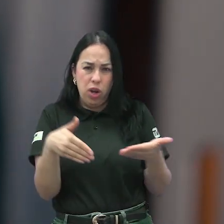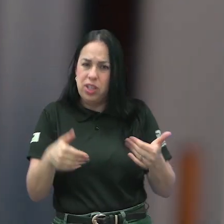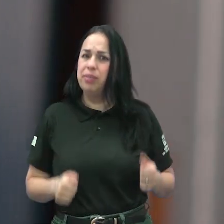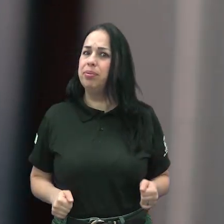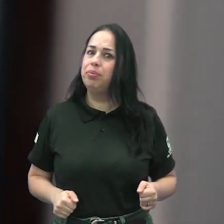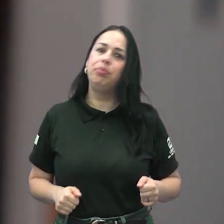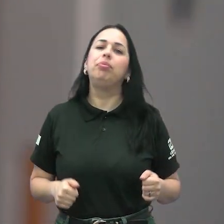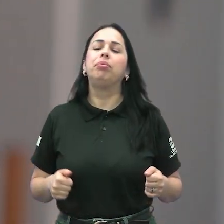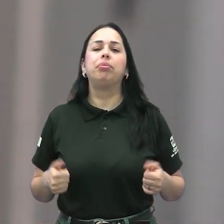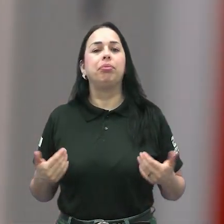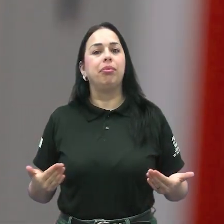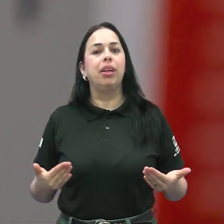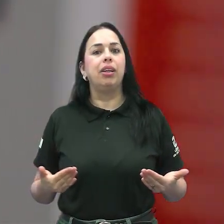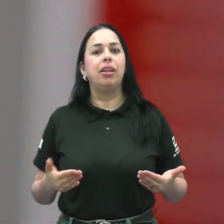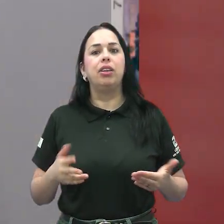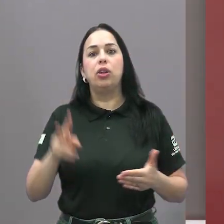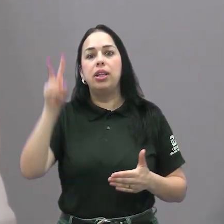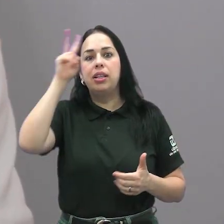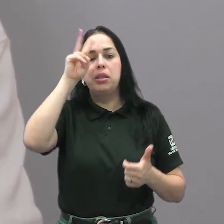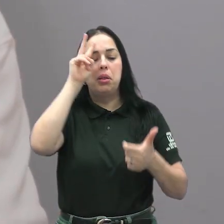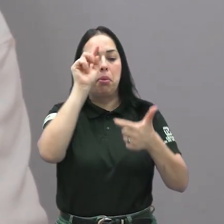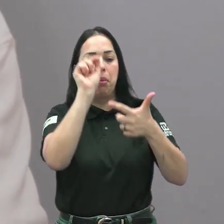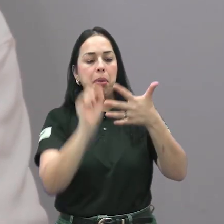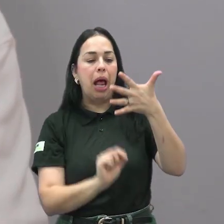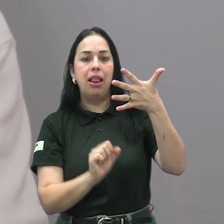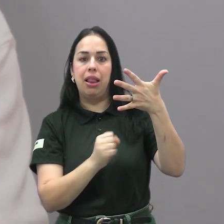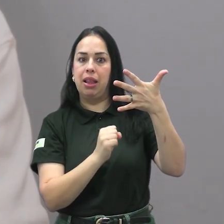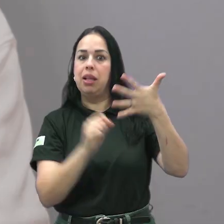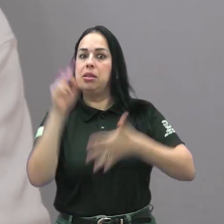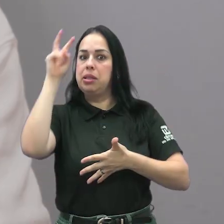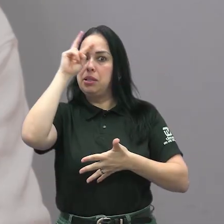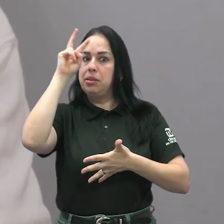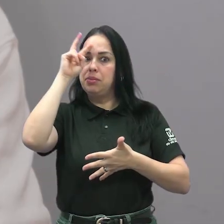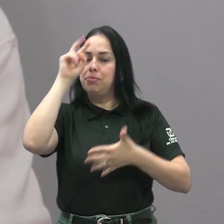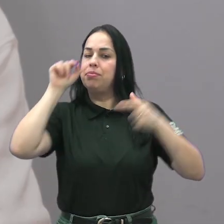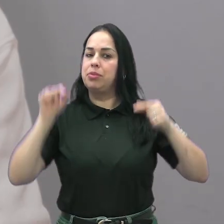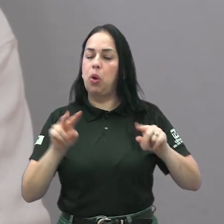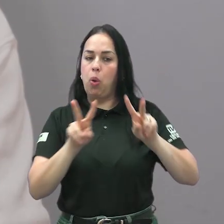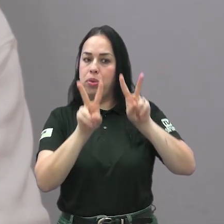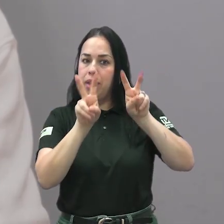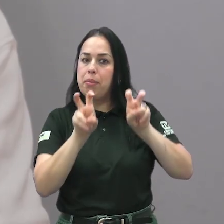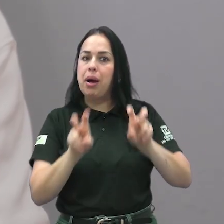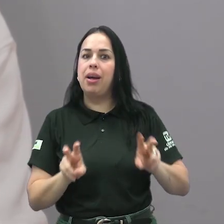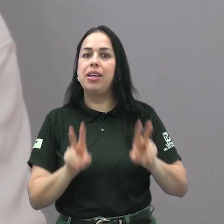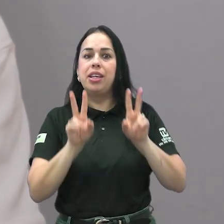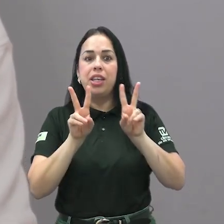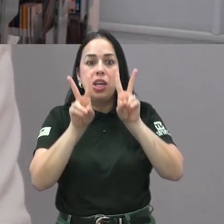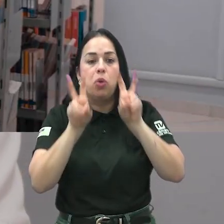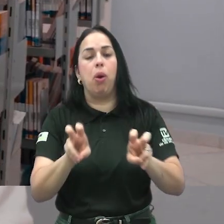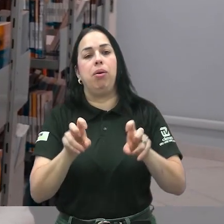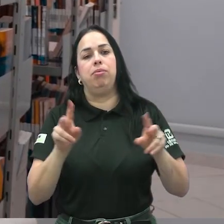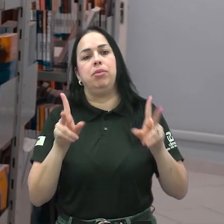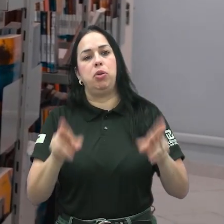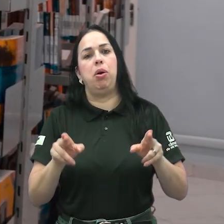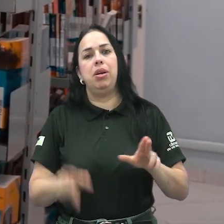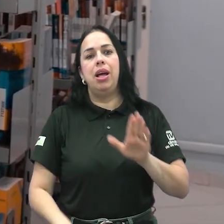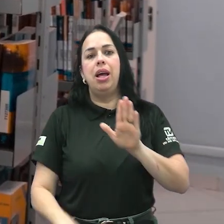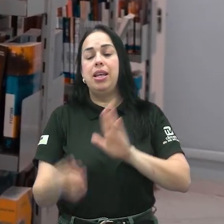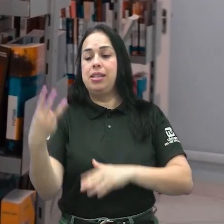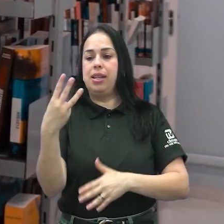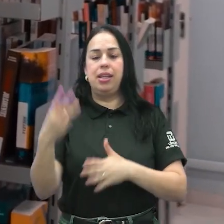ou não? Todas as histórias estão relacionadas com o mesmo tema, as 3 leis da